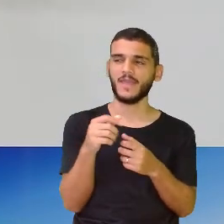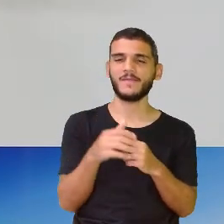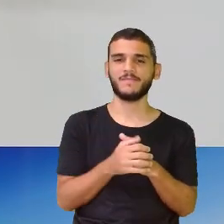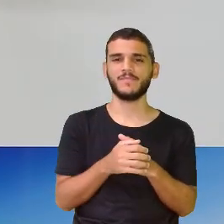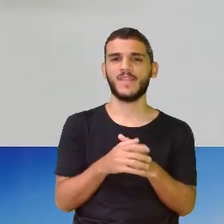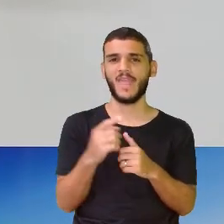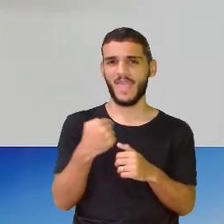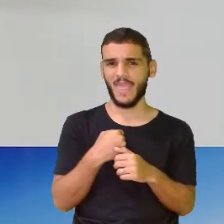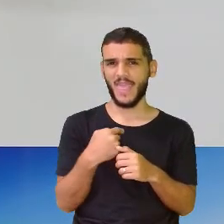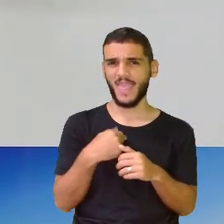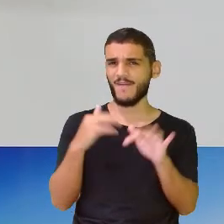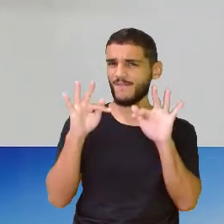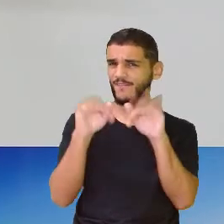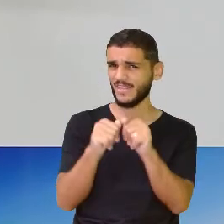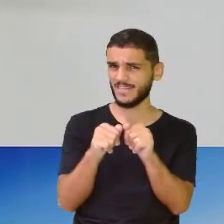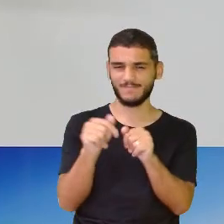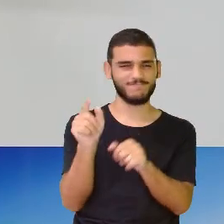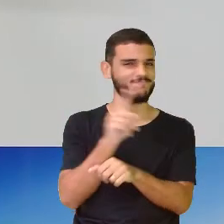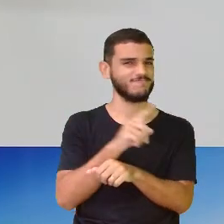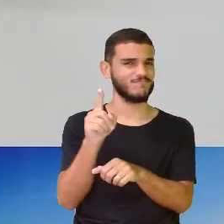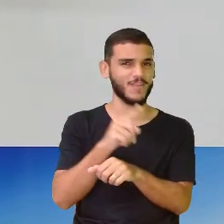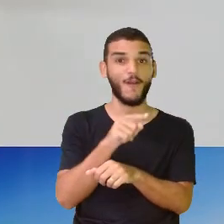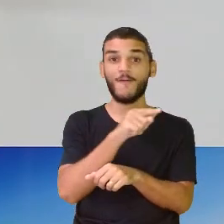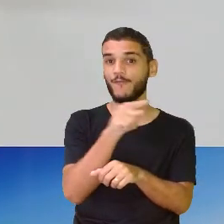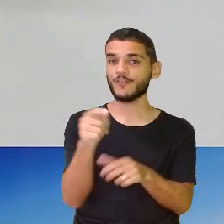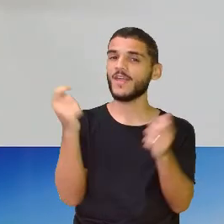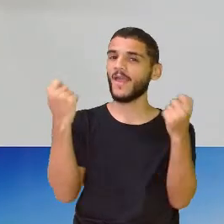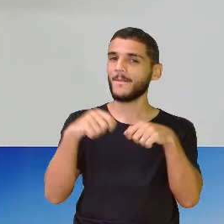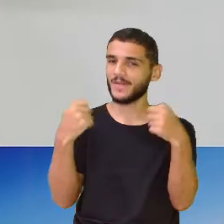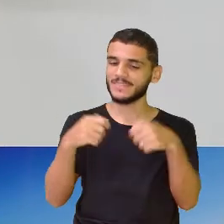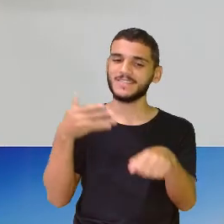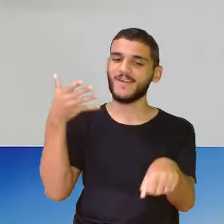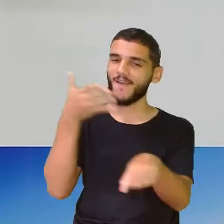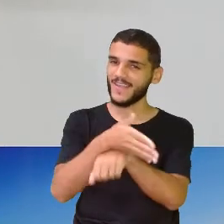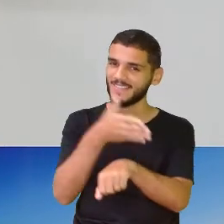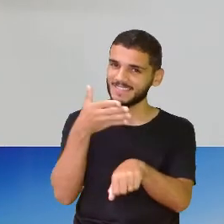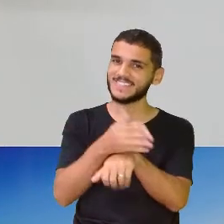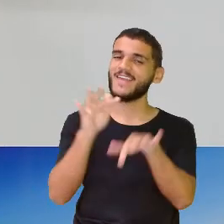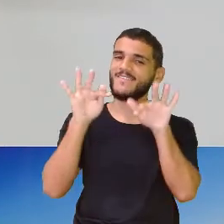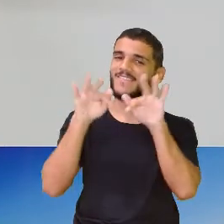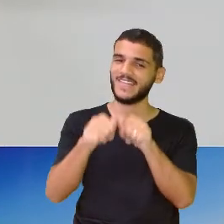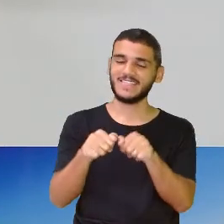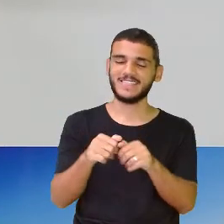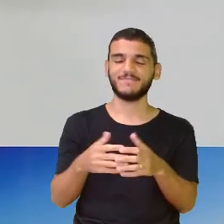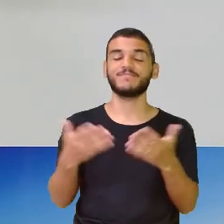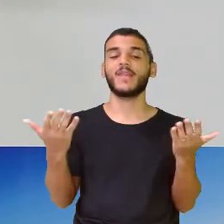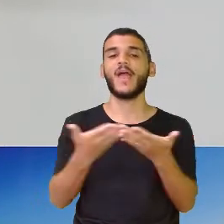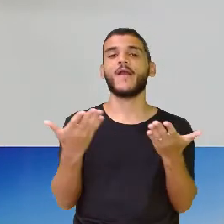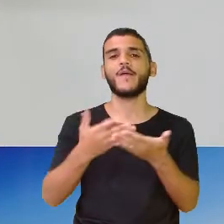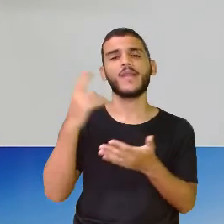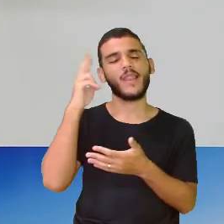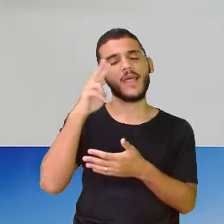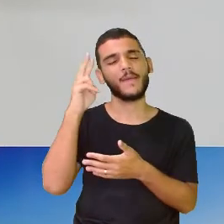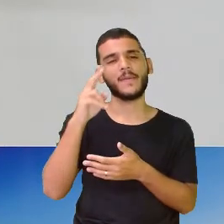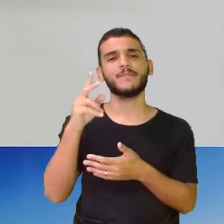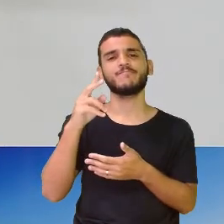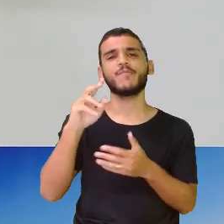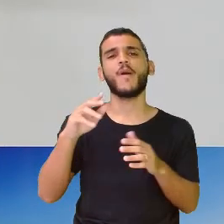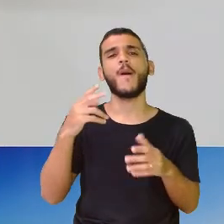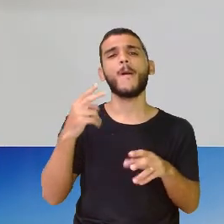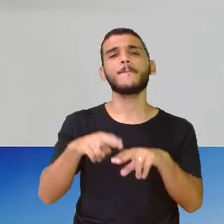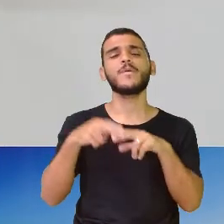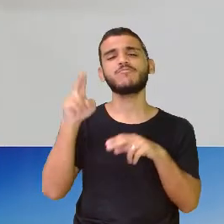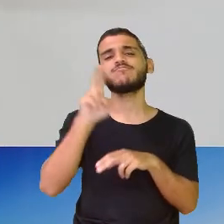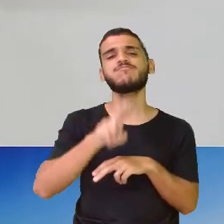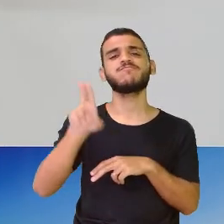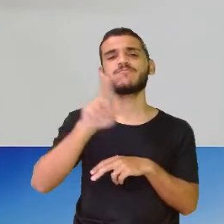lá acessar e terminar. Por quê? Porque agora a gente vai relembrar para que serve o dicionário. Vocês estão lembrados?